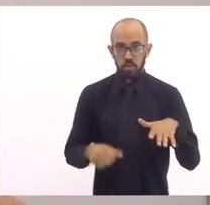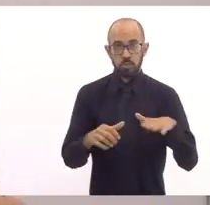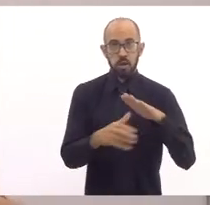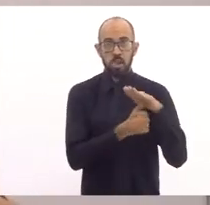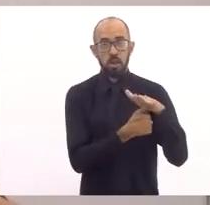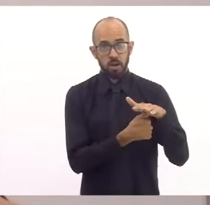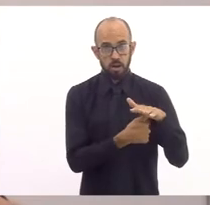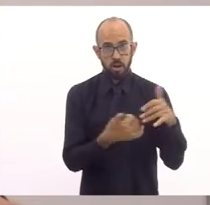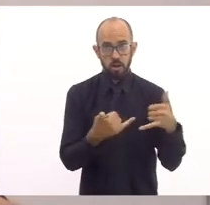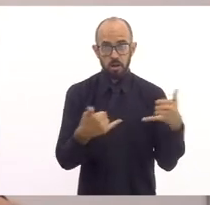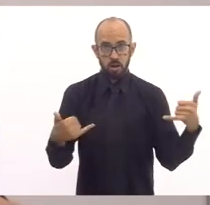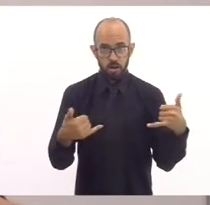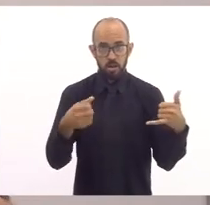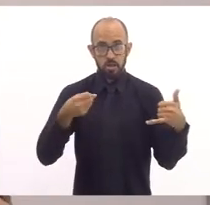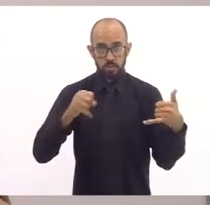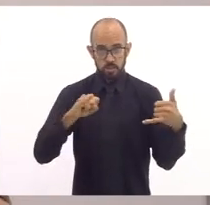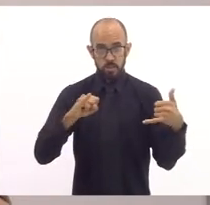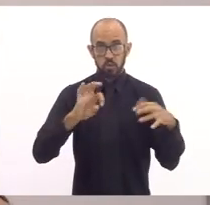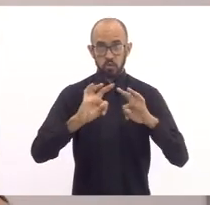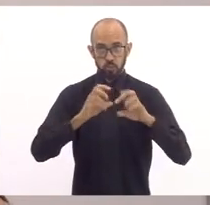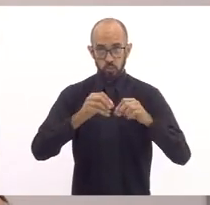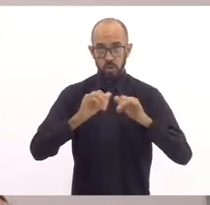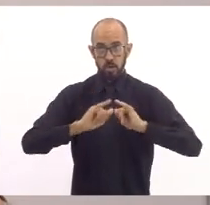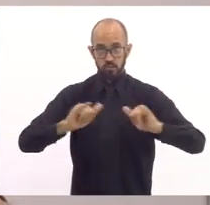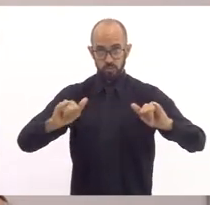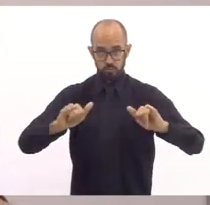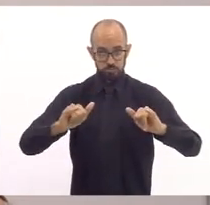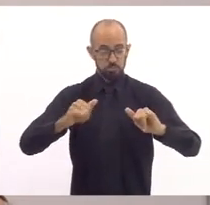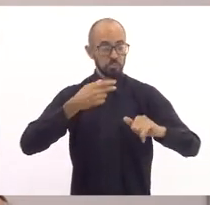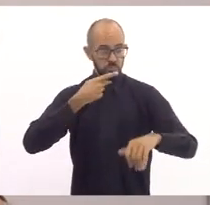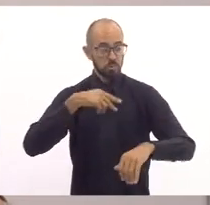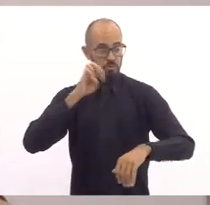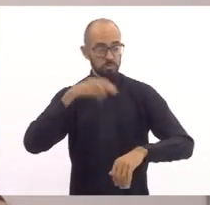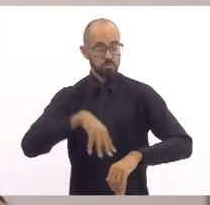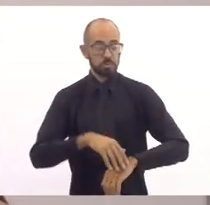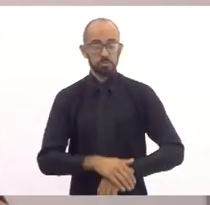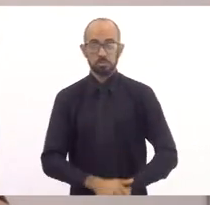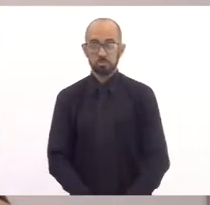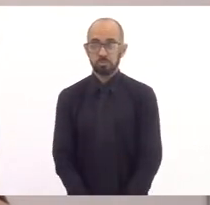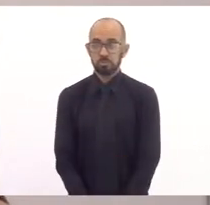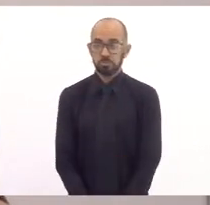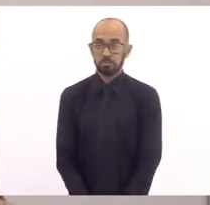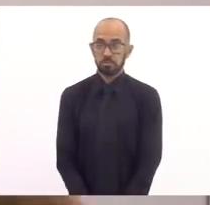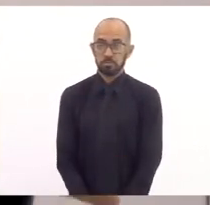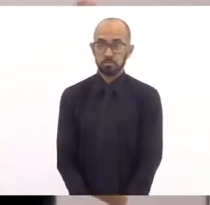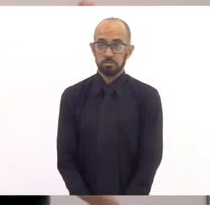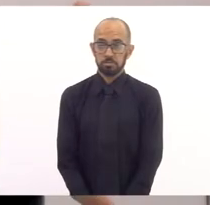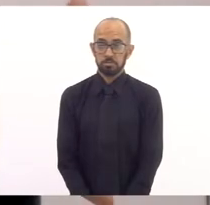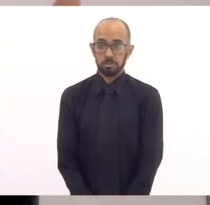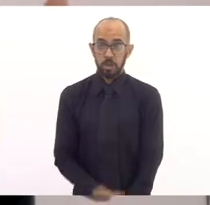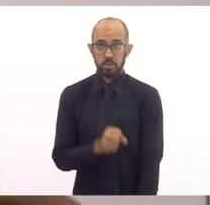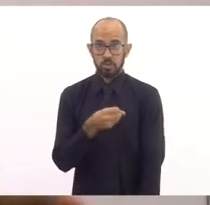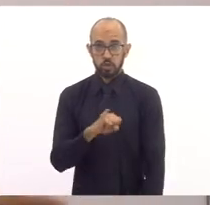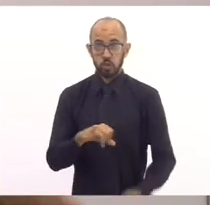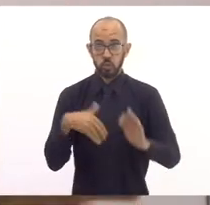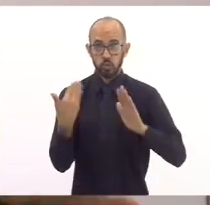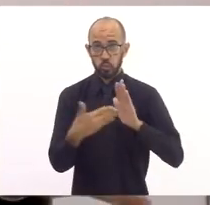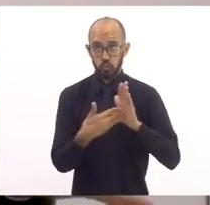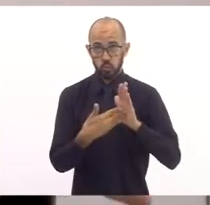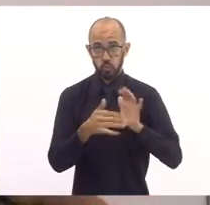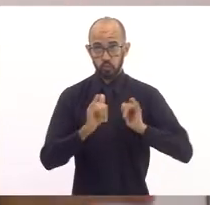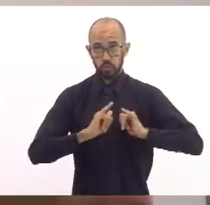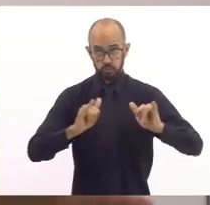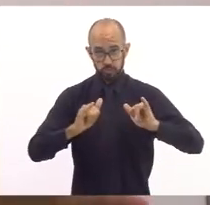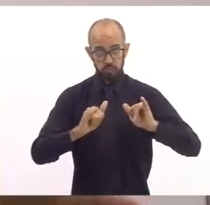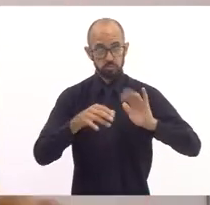se tudo era notificado. Foi dito que tudo era notificado. Né? Se tudo foi notificado, tem